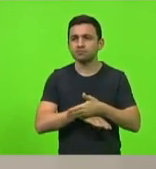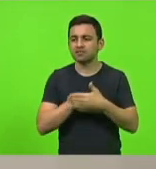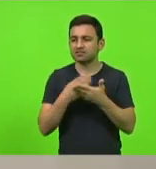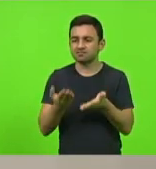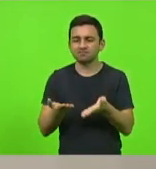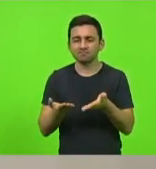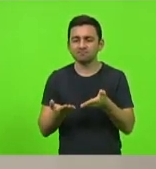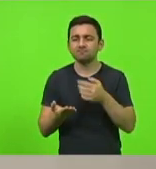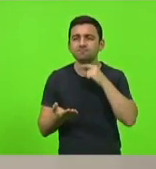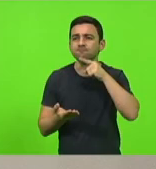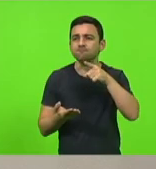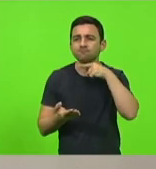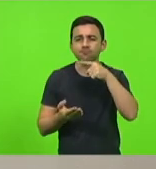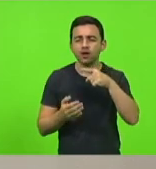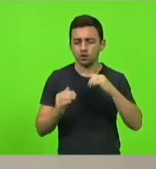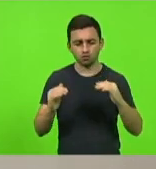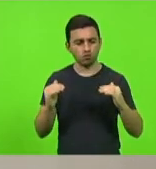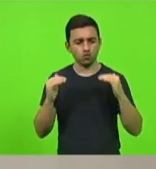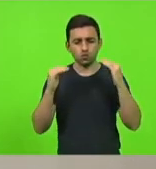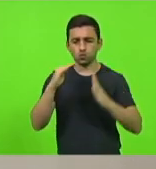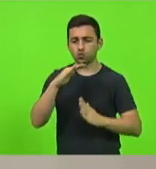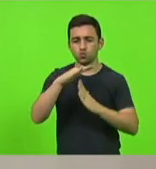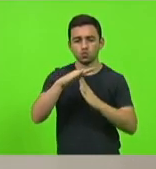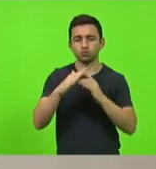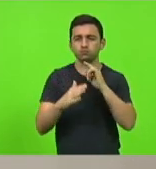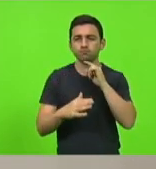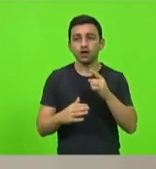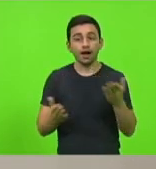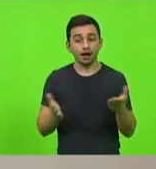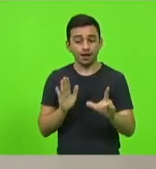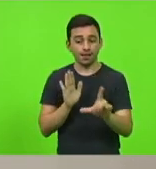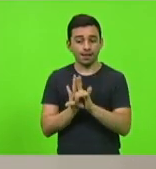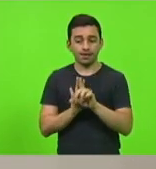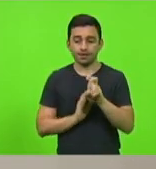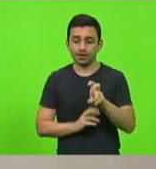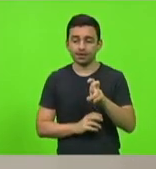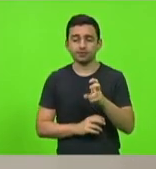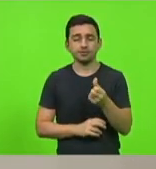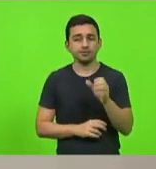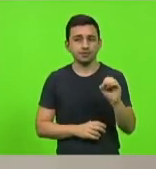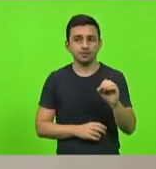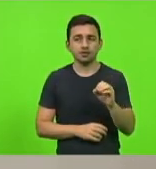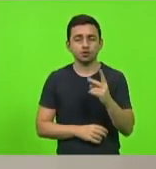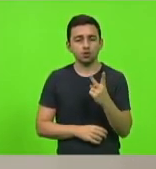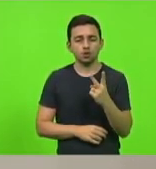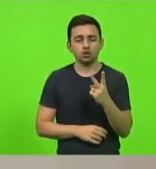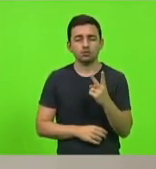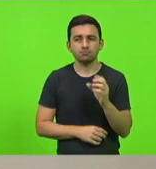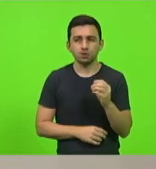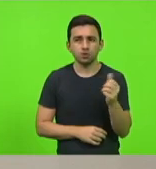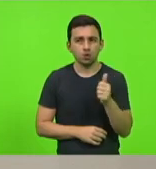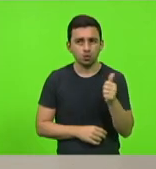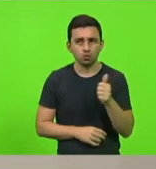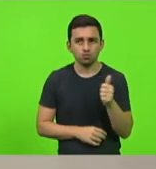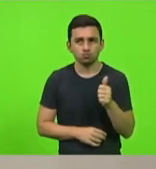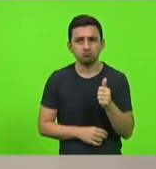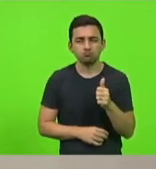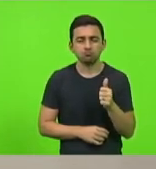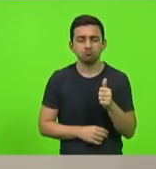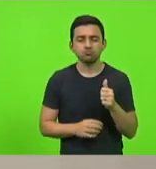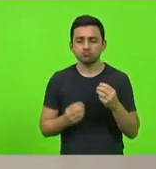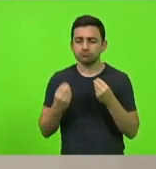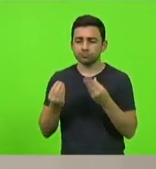de alcançar a última graduação. Assim nasceu a Lei 560 de 2011, promoção requerida, que proporcionou aos